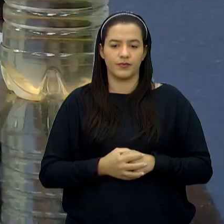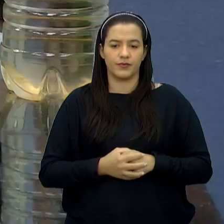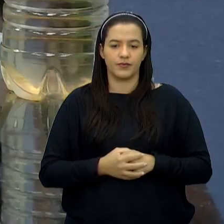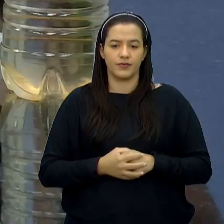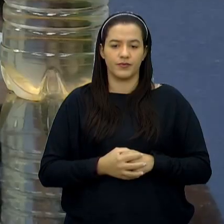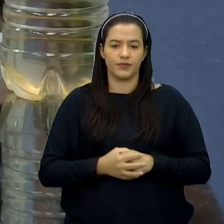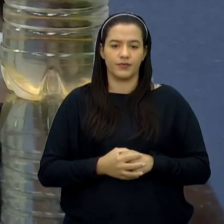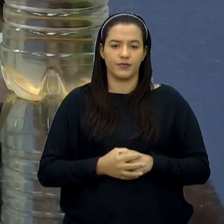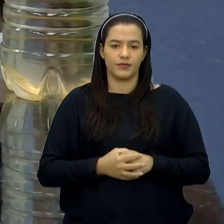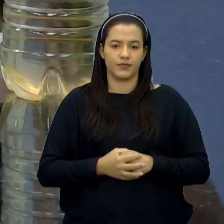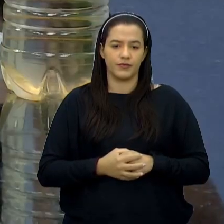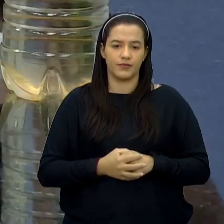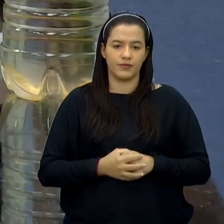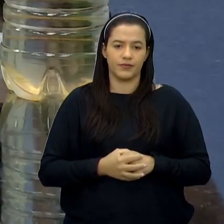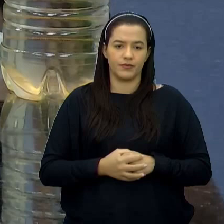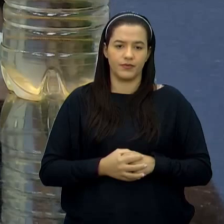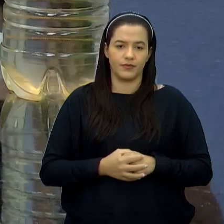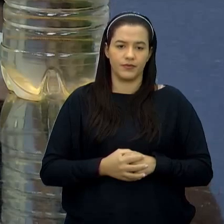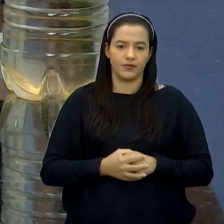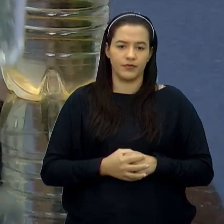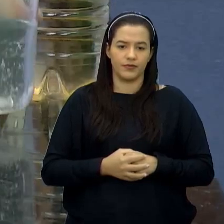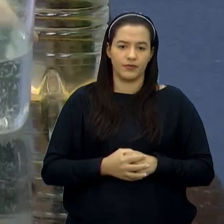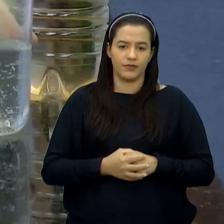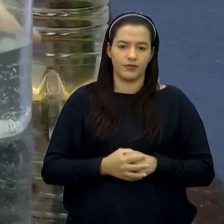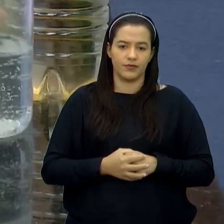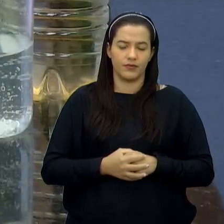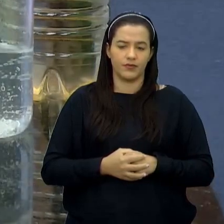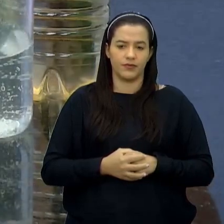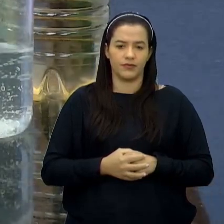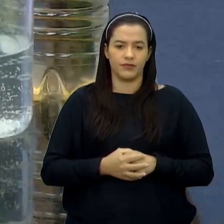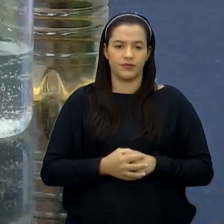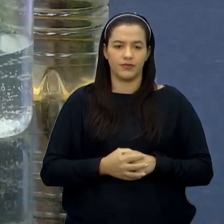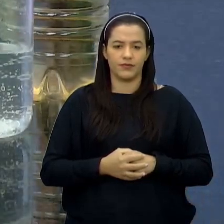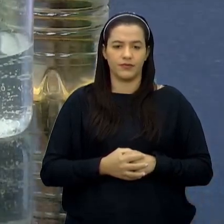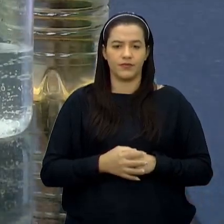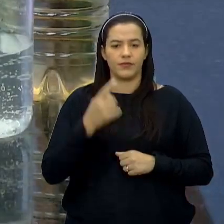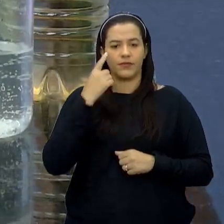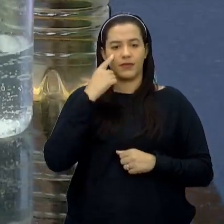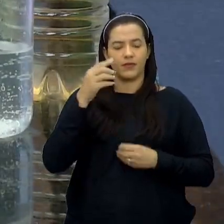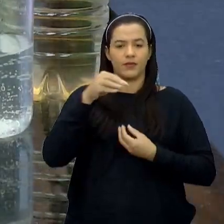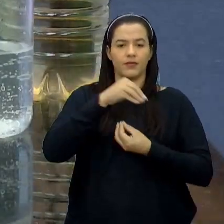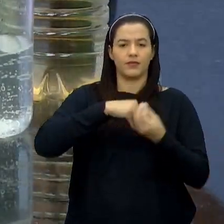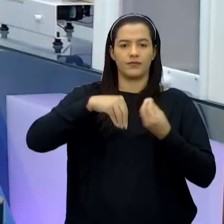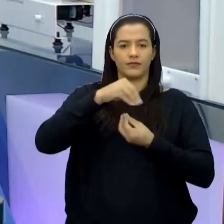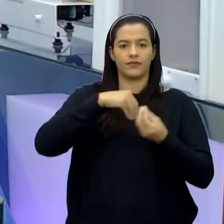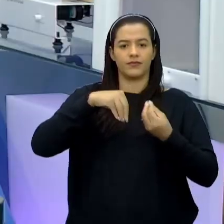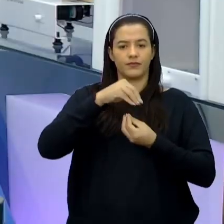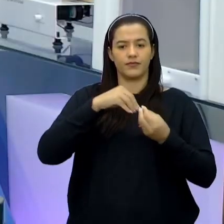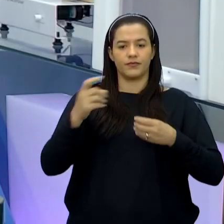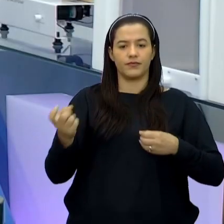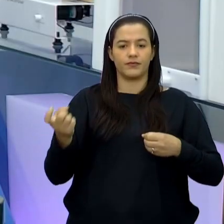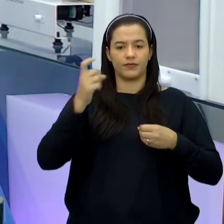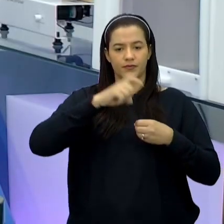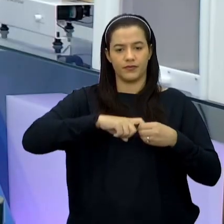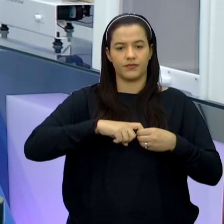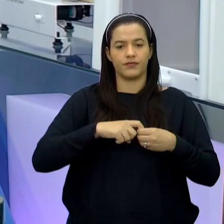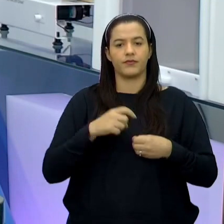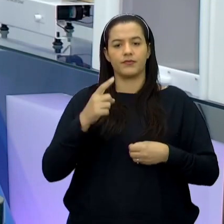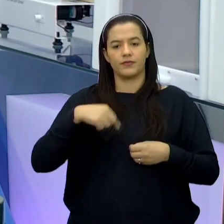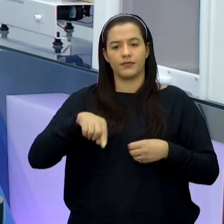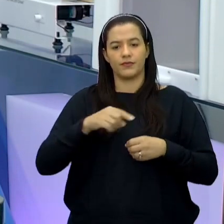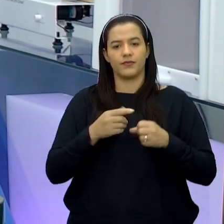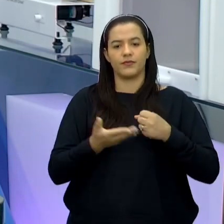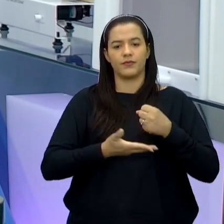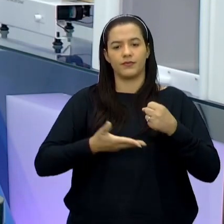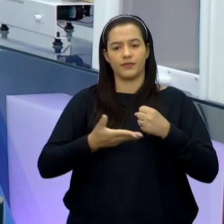Então vamos pegar um pouquinho dessa substância e vamos colocar para voltar a ficar